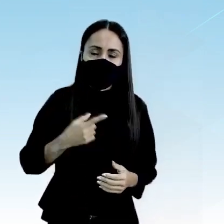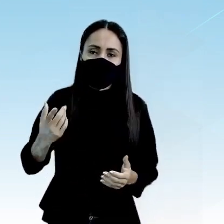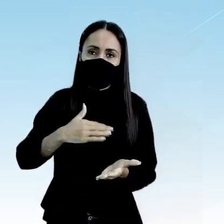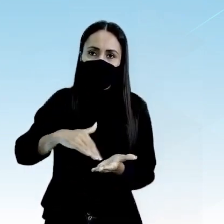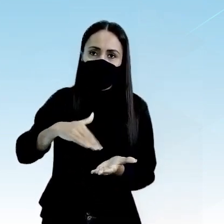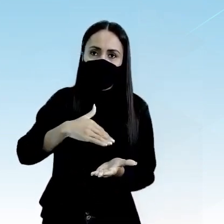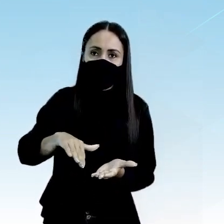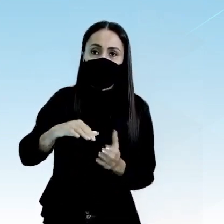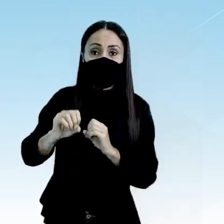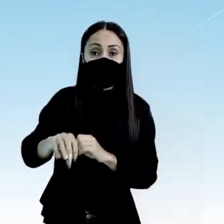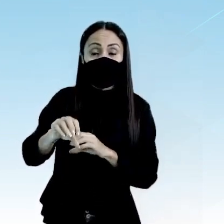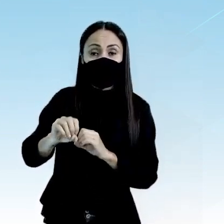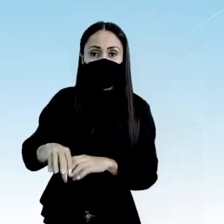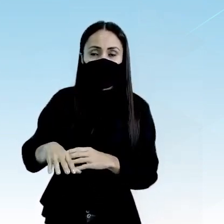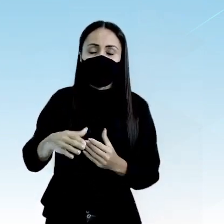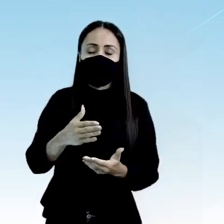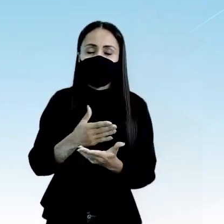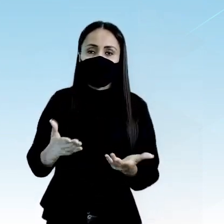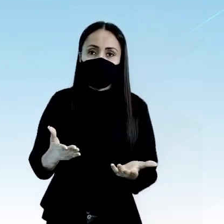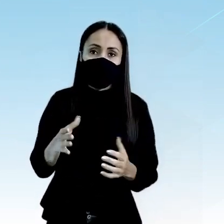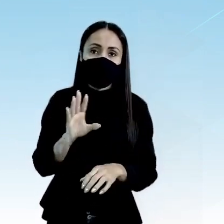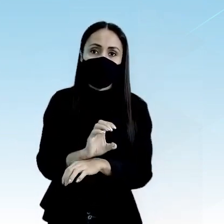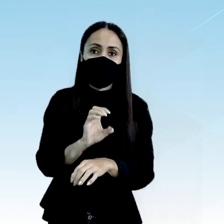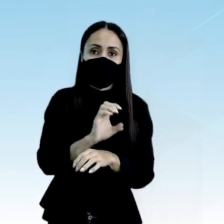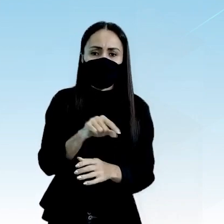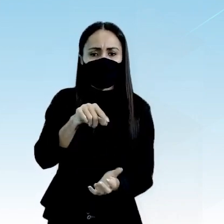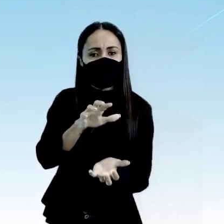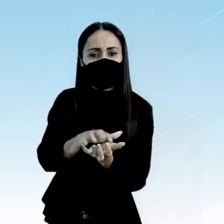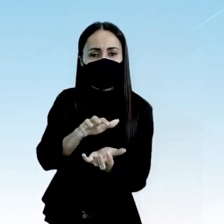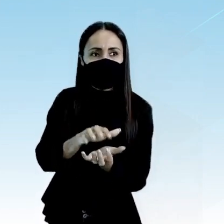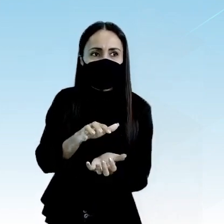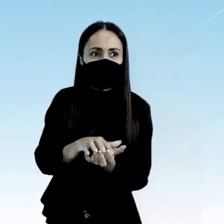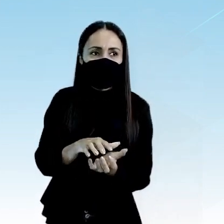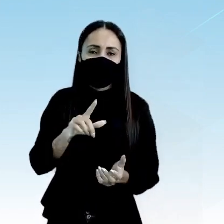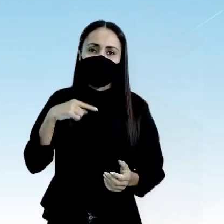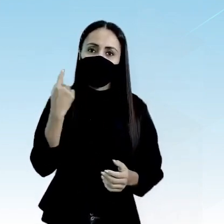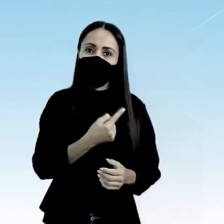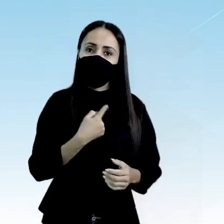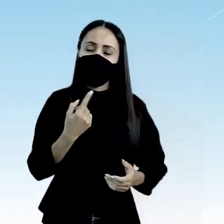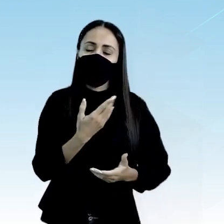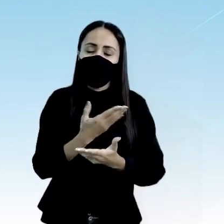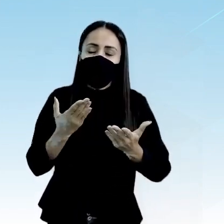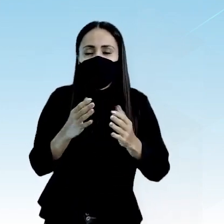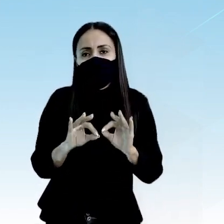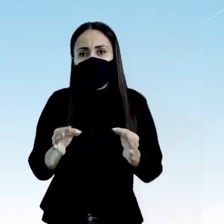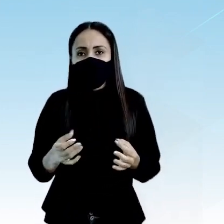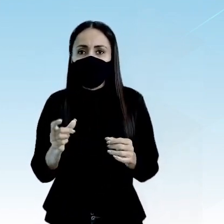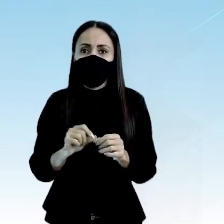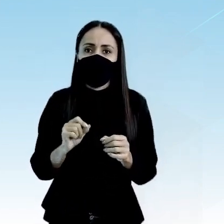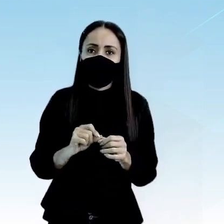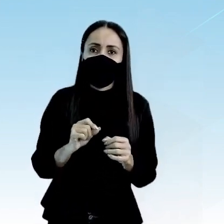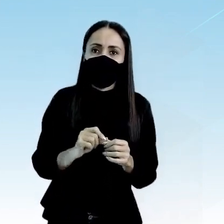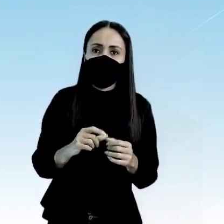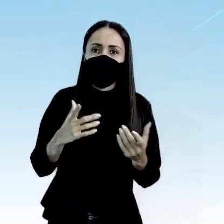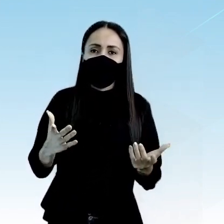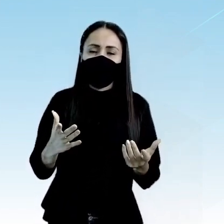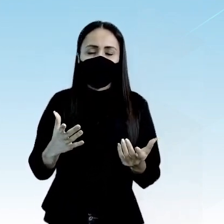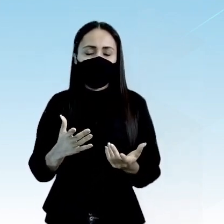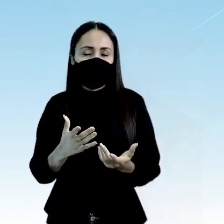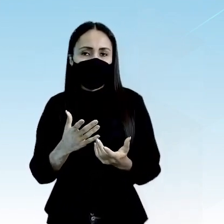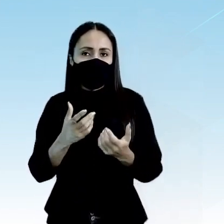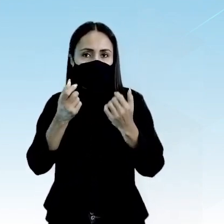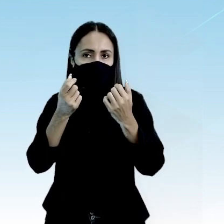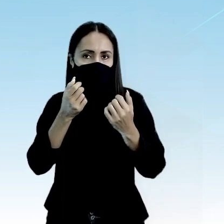de Educação do Estado de Pernambuco, onde nós simplesmente fazemos um lembrete a vocês,